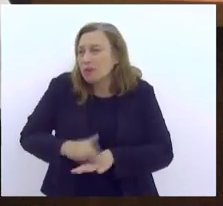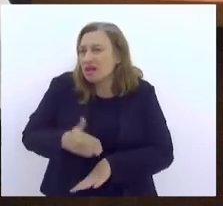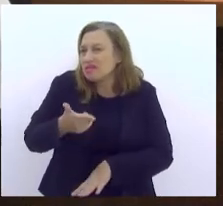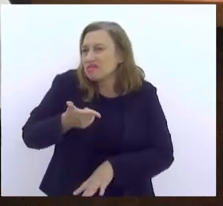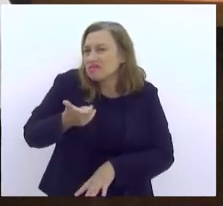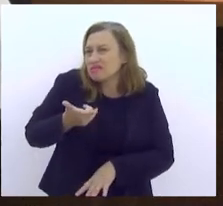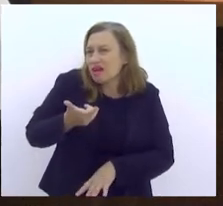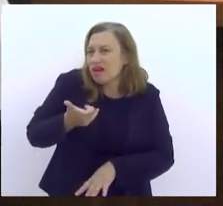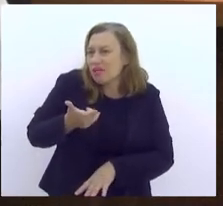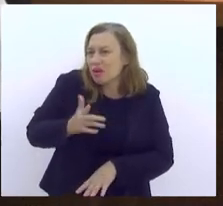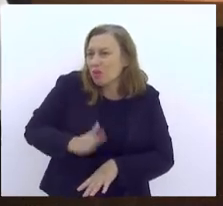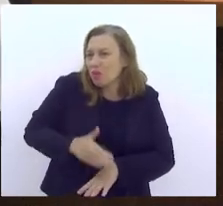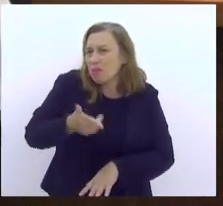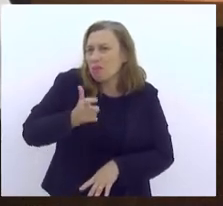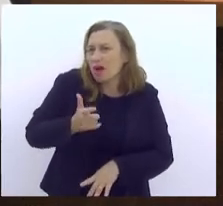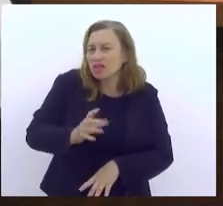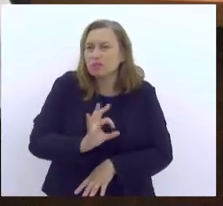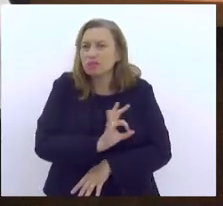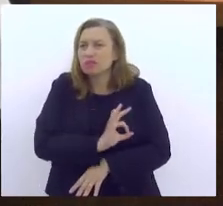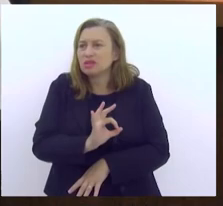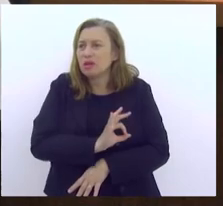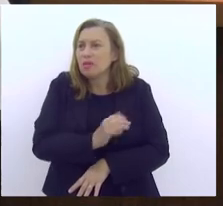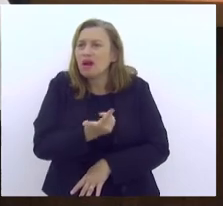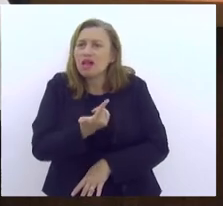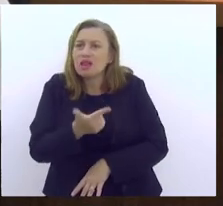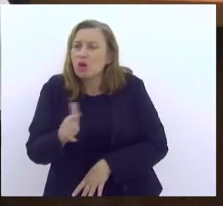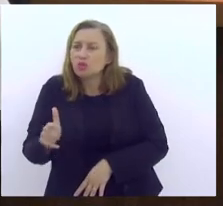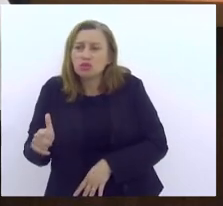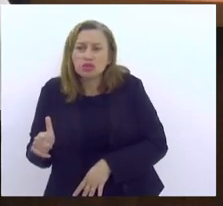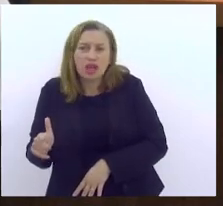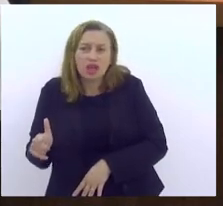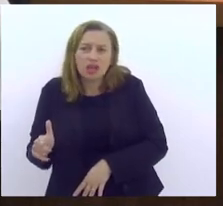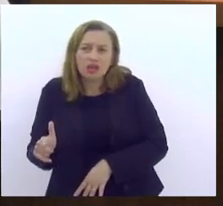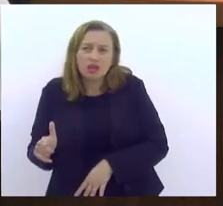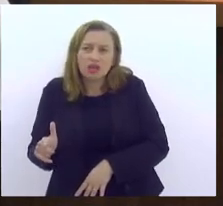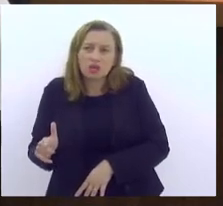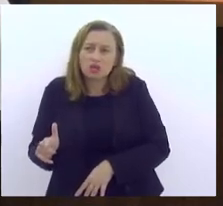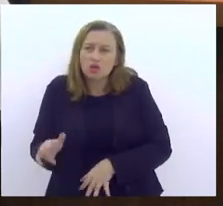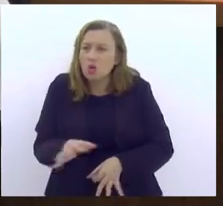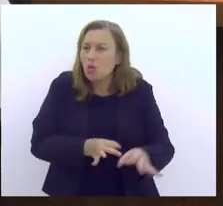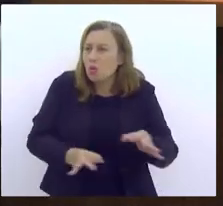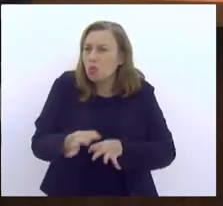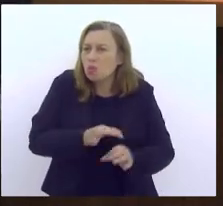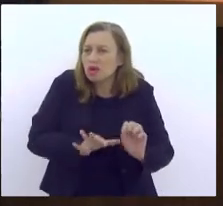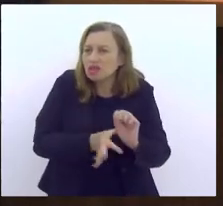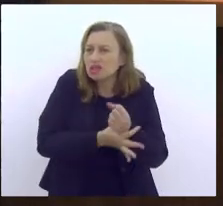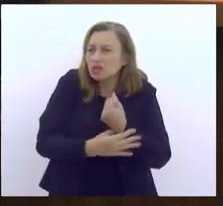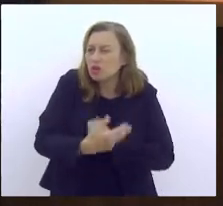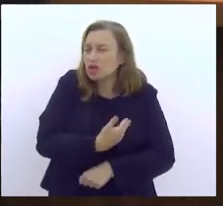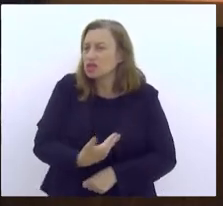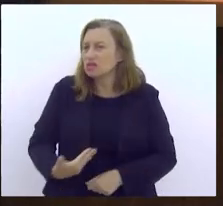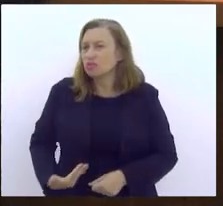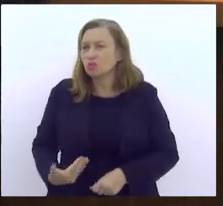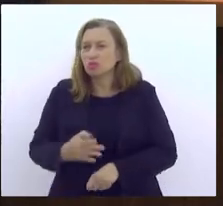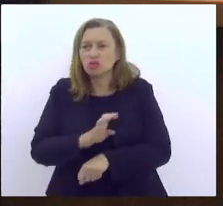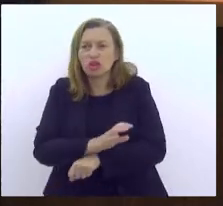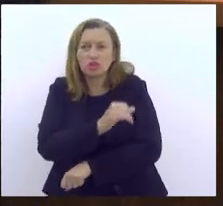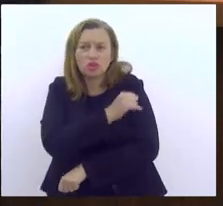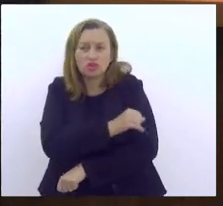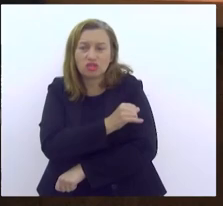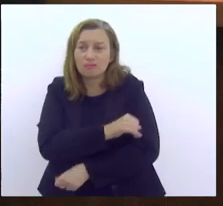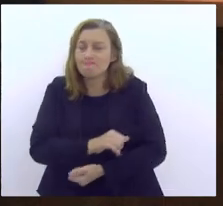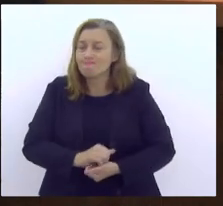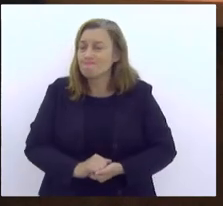com mais policiais, quando não há e nunca houve um plano de segurança pública no Estado do Rio de